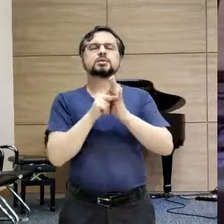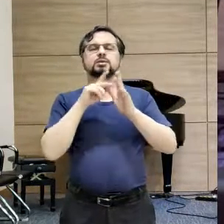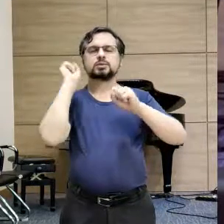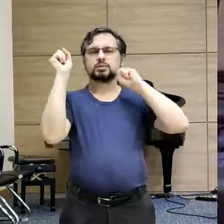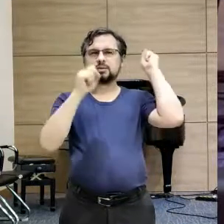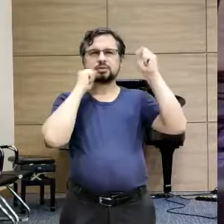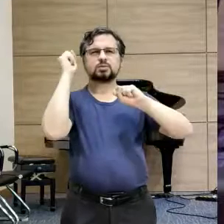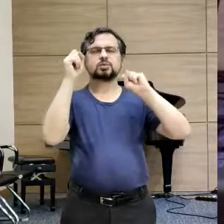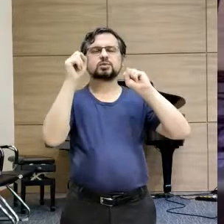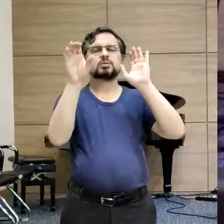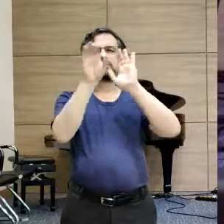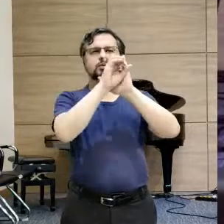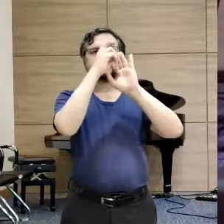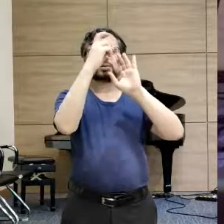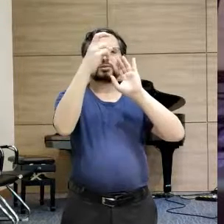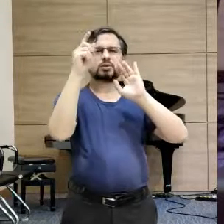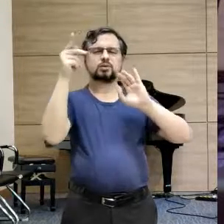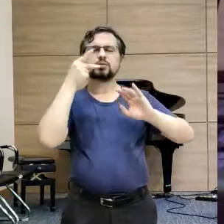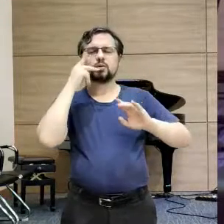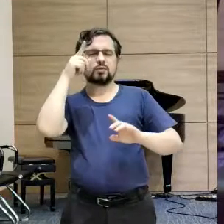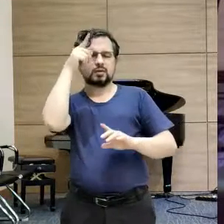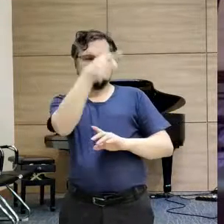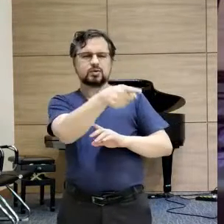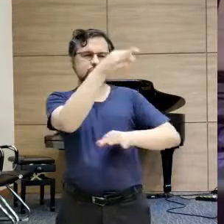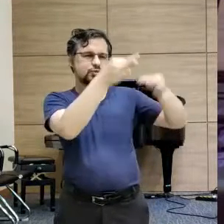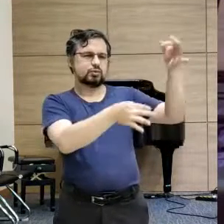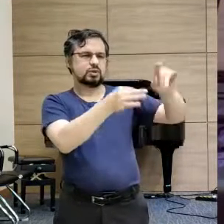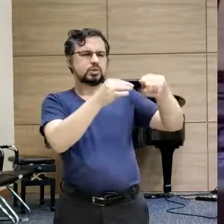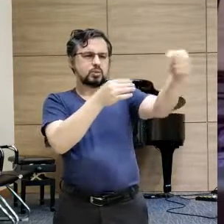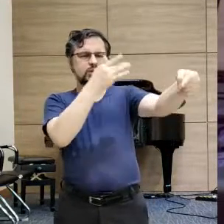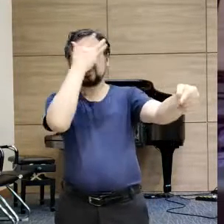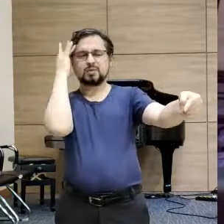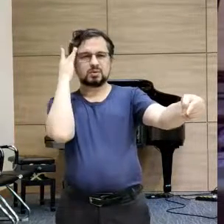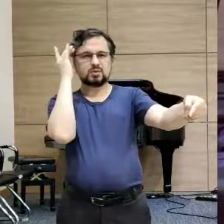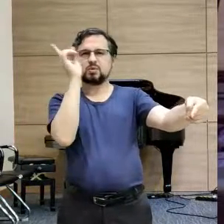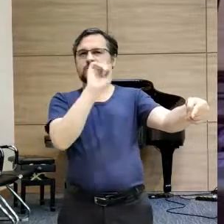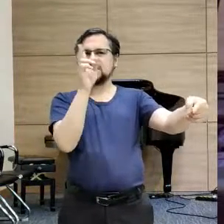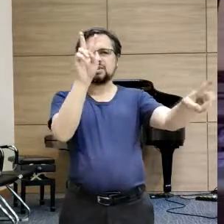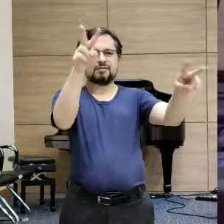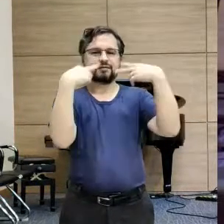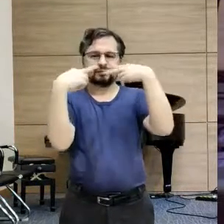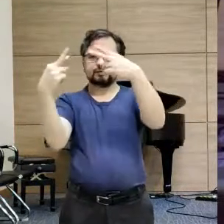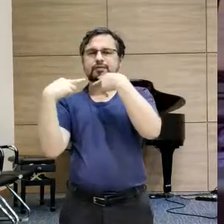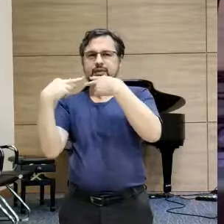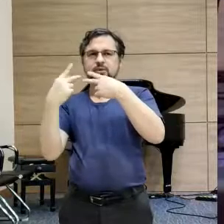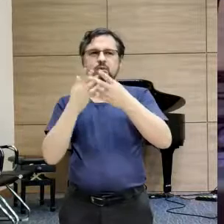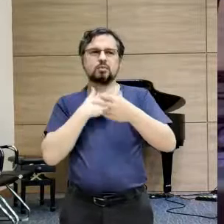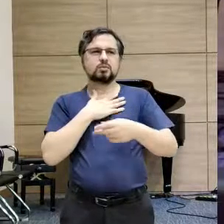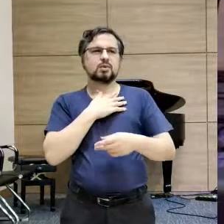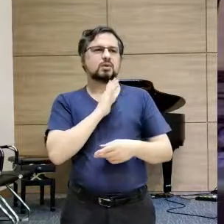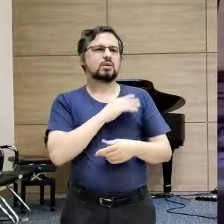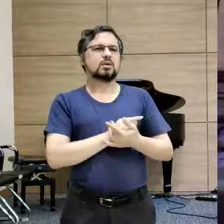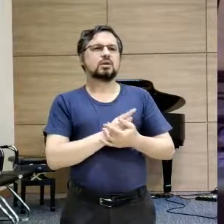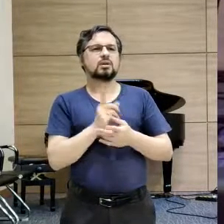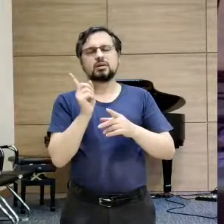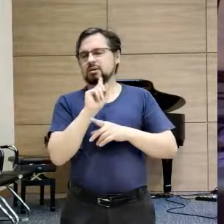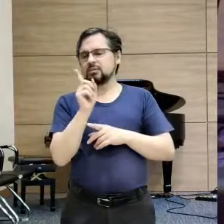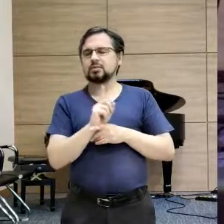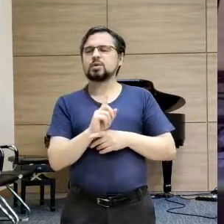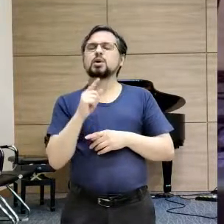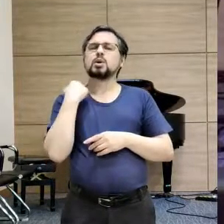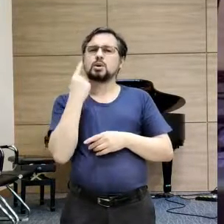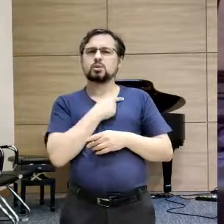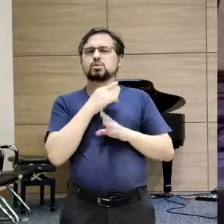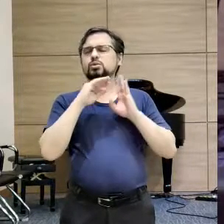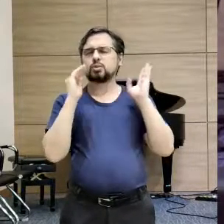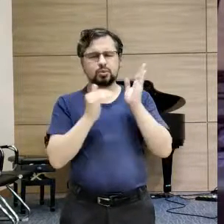com o dedo riste e desferindo algum julgamento a alguém que está na audiência ou ao meu coração. Pelo contrário, nós todos sabemos